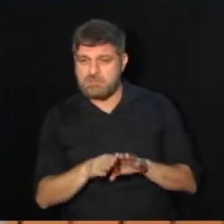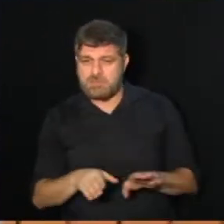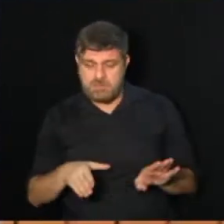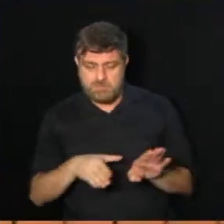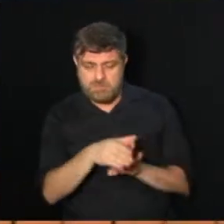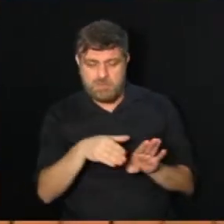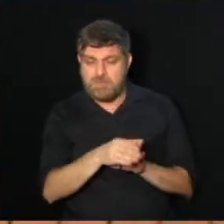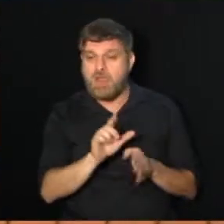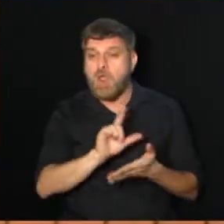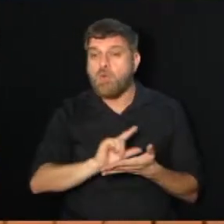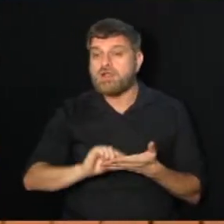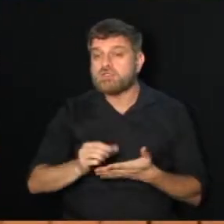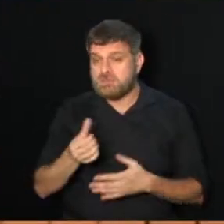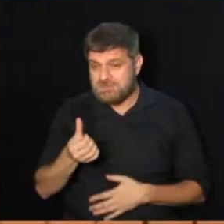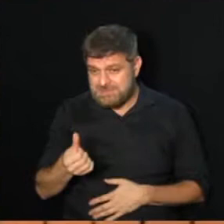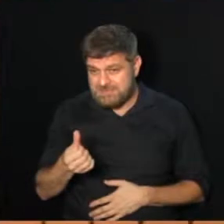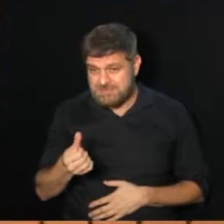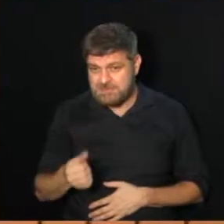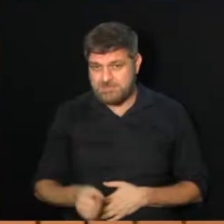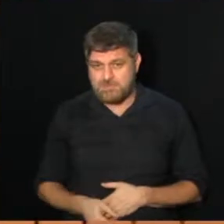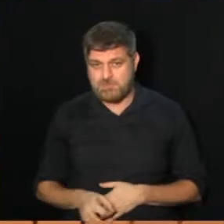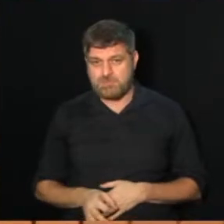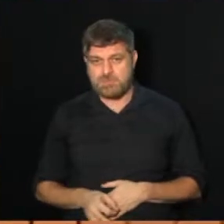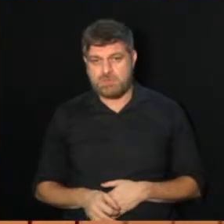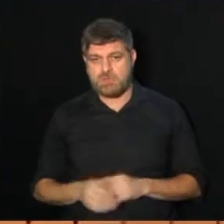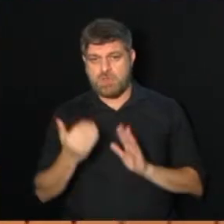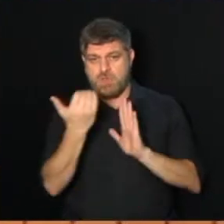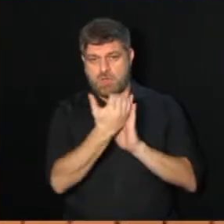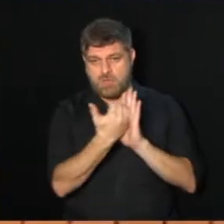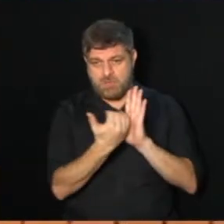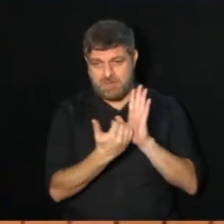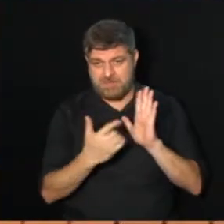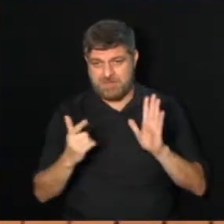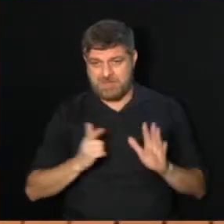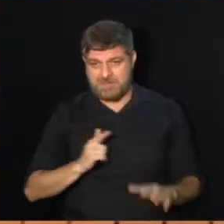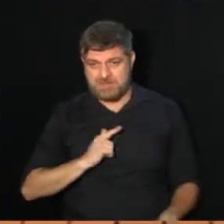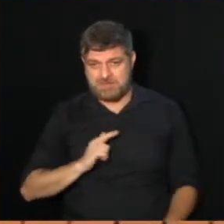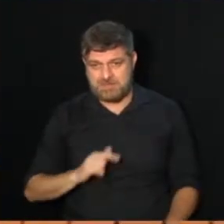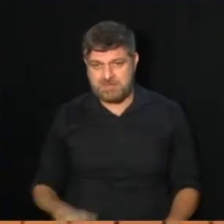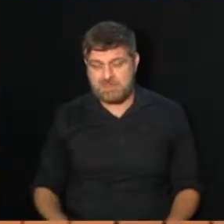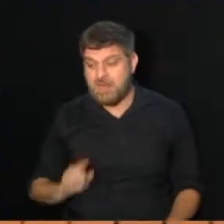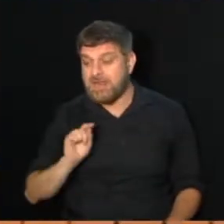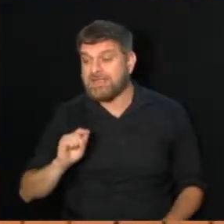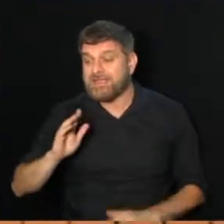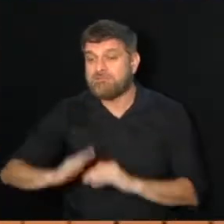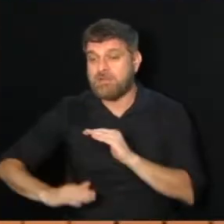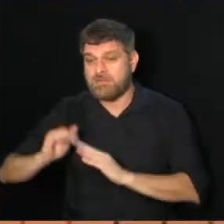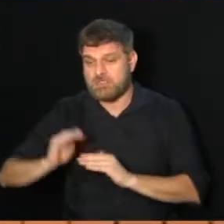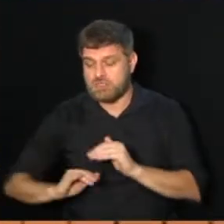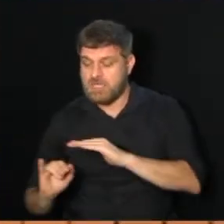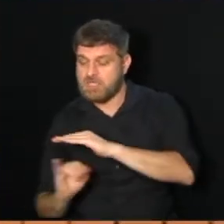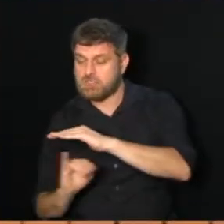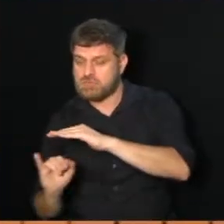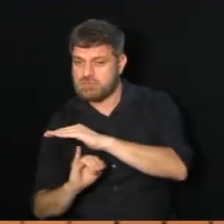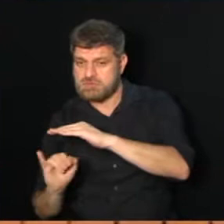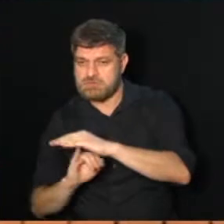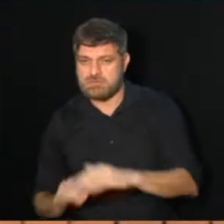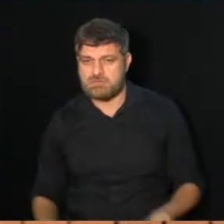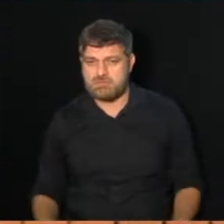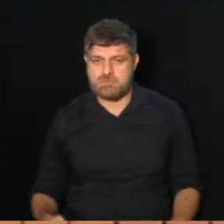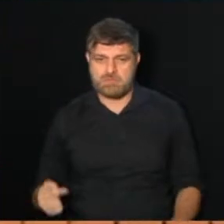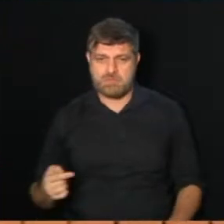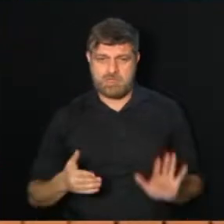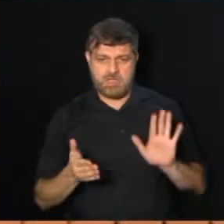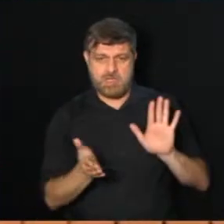artigo 6º, que fala do programa Justiça Restaurativa, contará com as seguintes instâncias de atuação, que talvez a